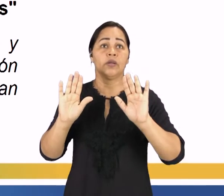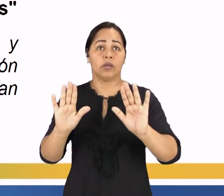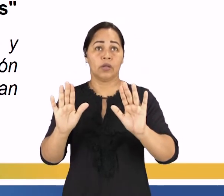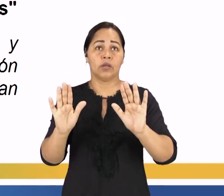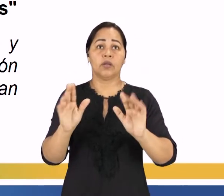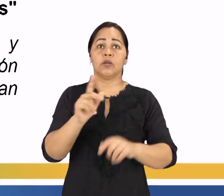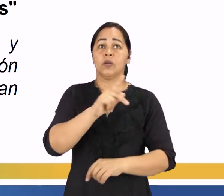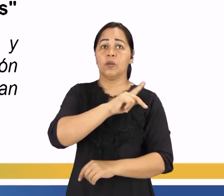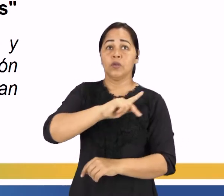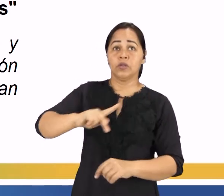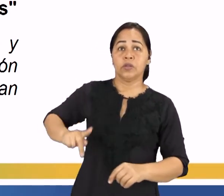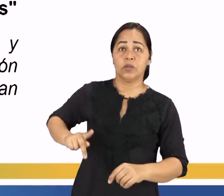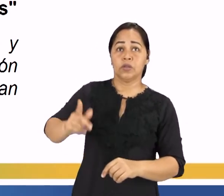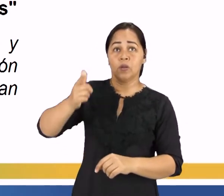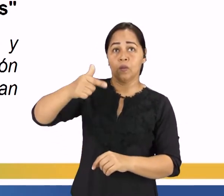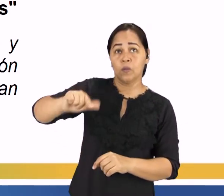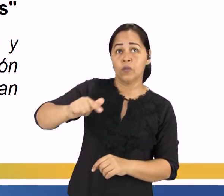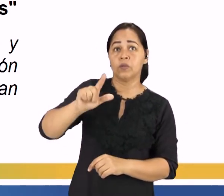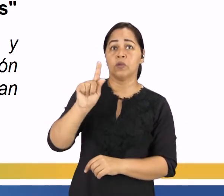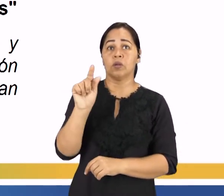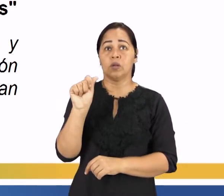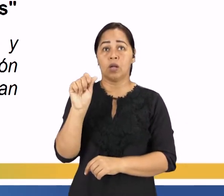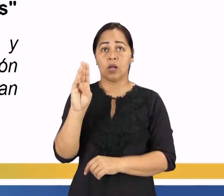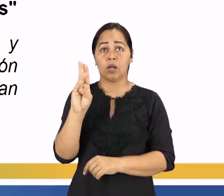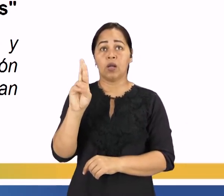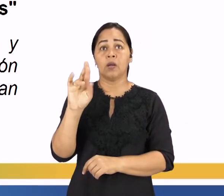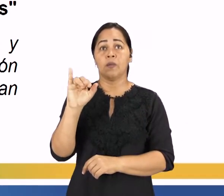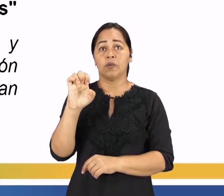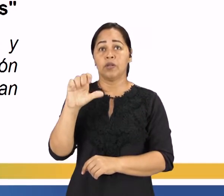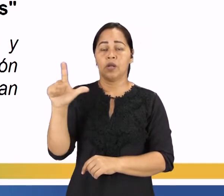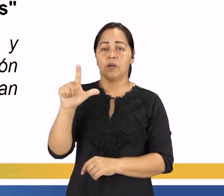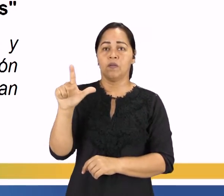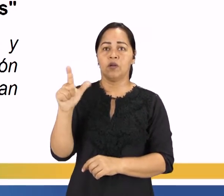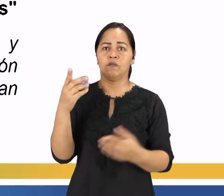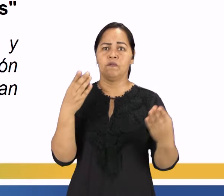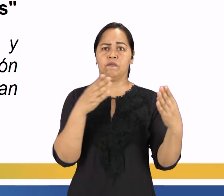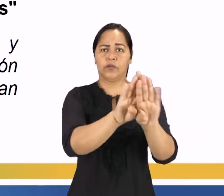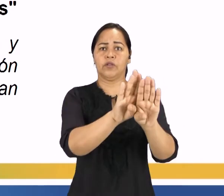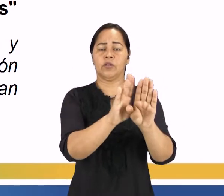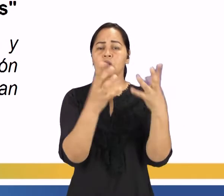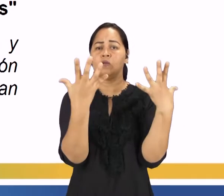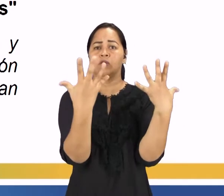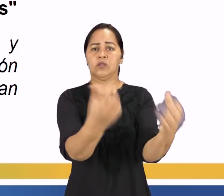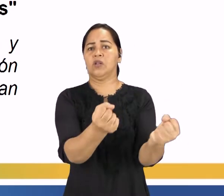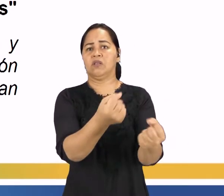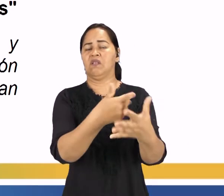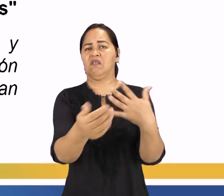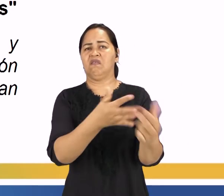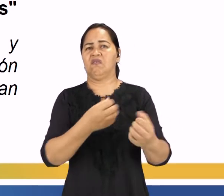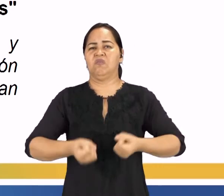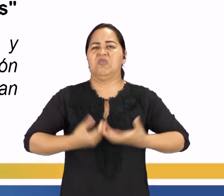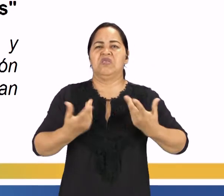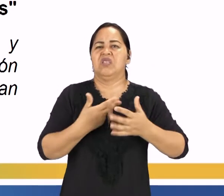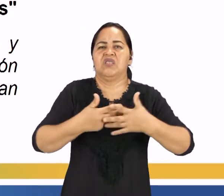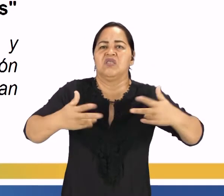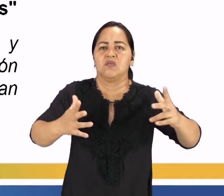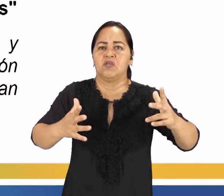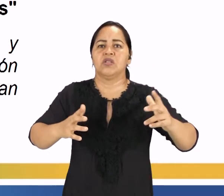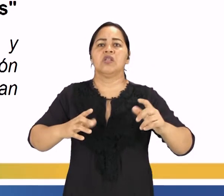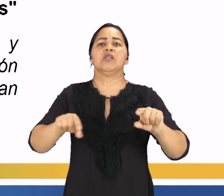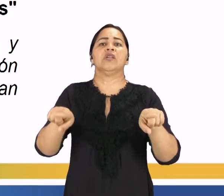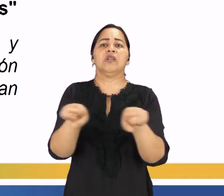ocupar a presidência e instaura a censura na imprensa, dando início a uma onda de repressão contra sindicatos e